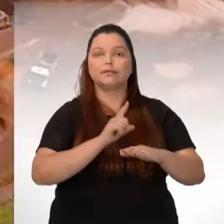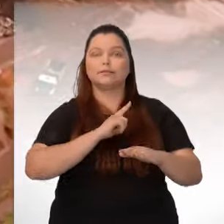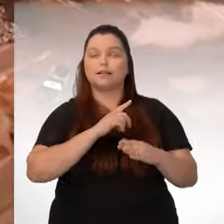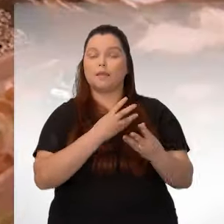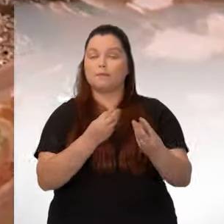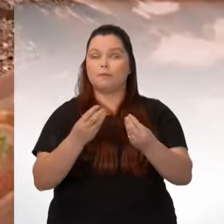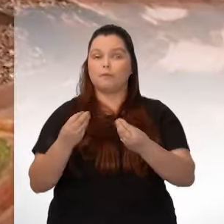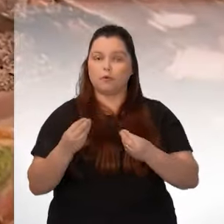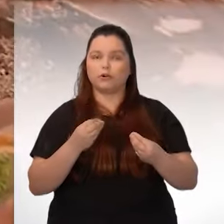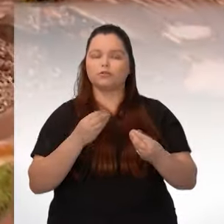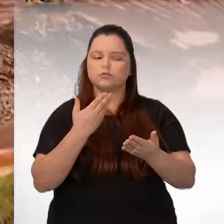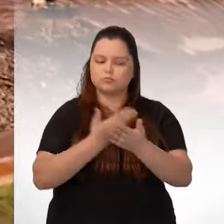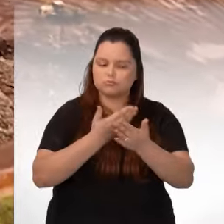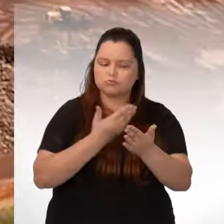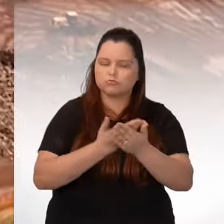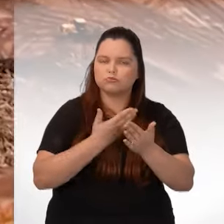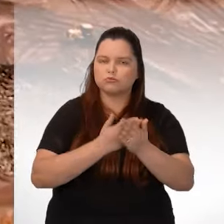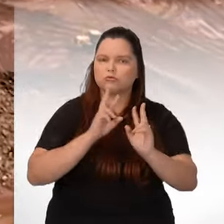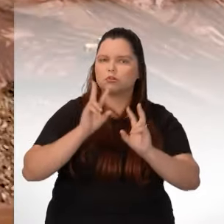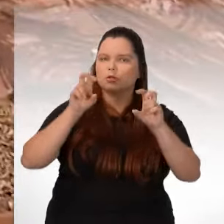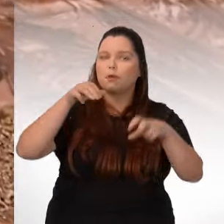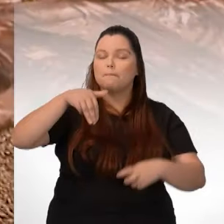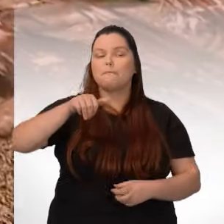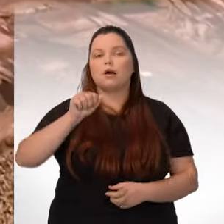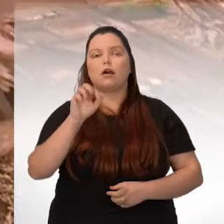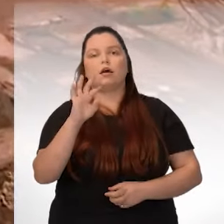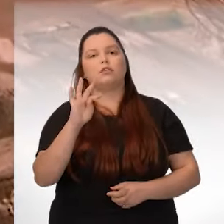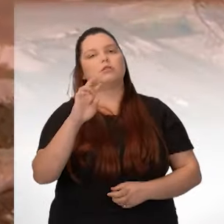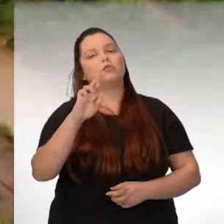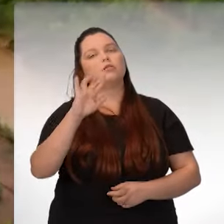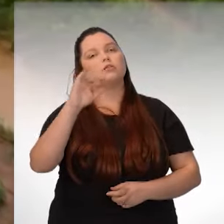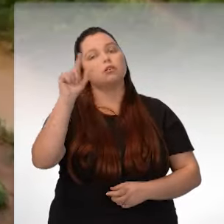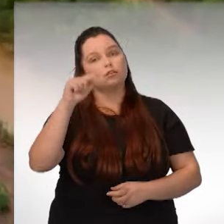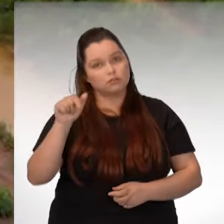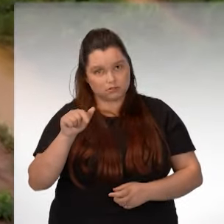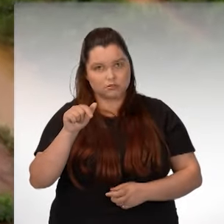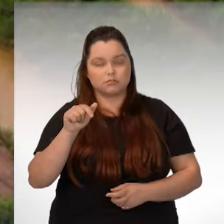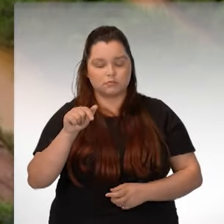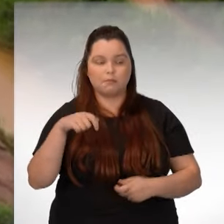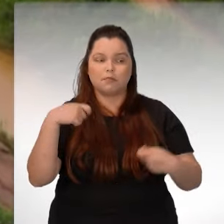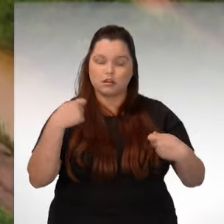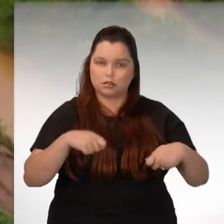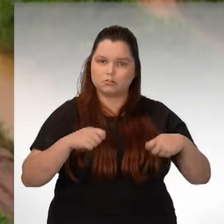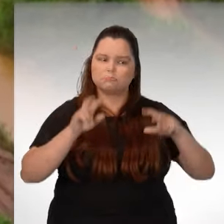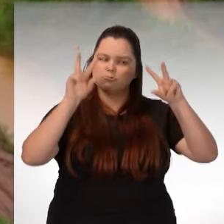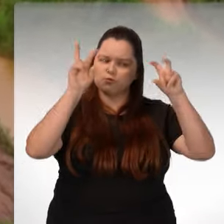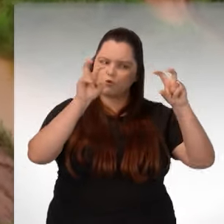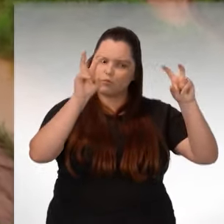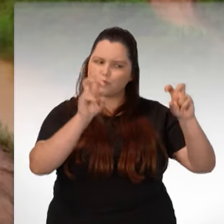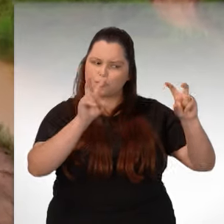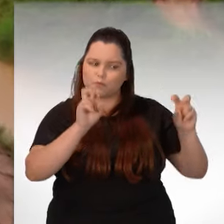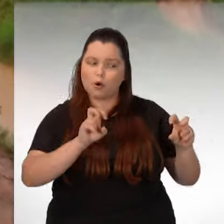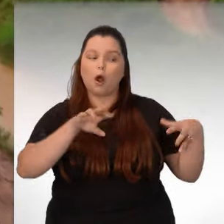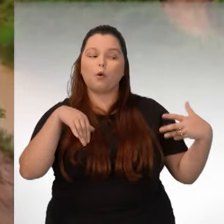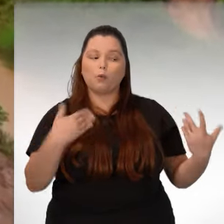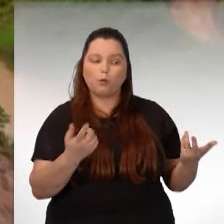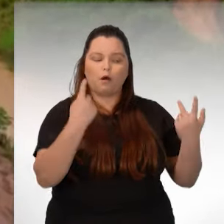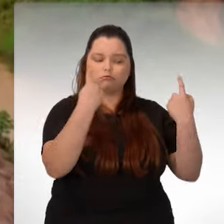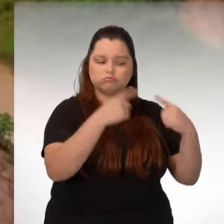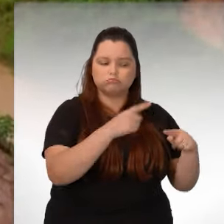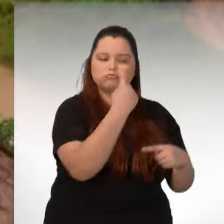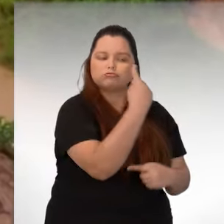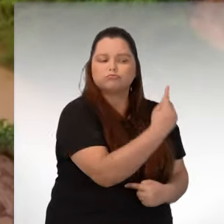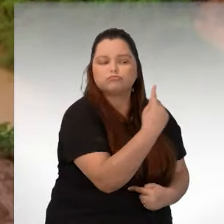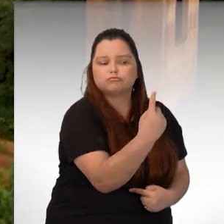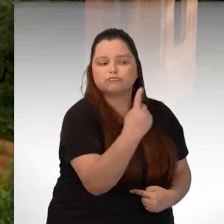estudo muito grande sobre a matriz, que aí a gente coloca, elenca os danos, né,